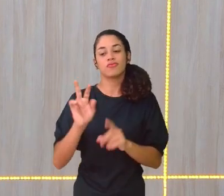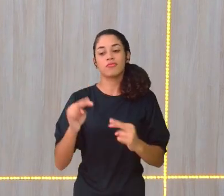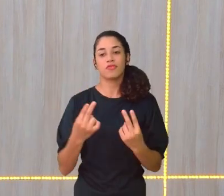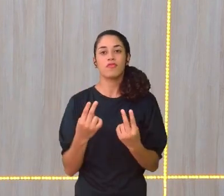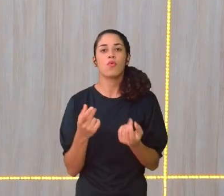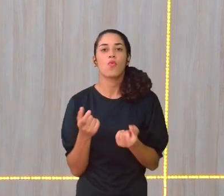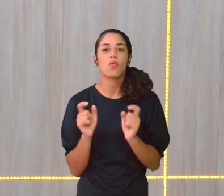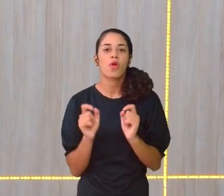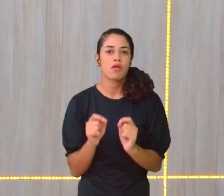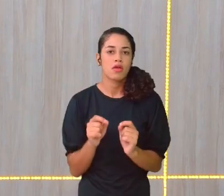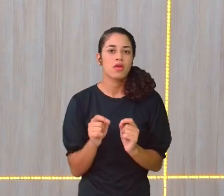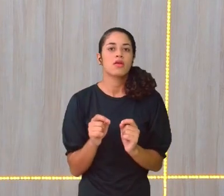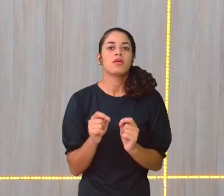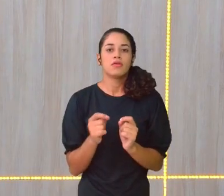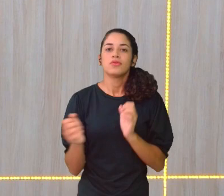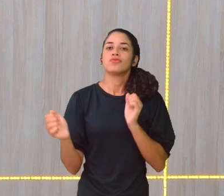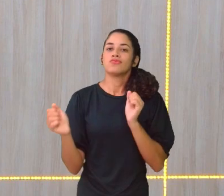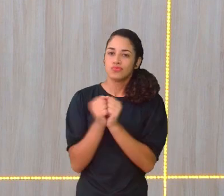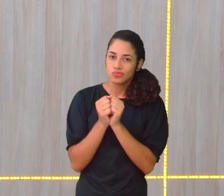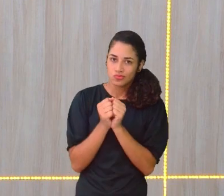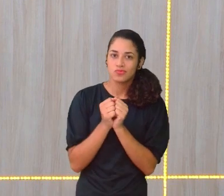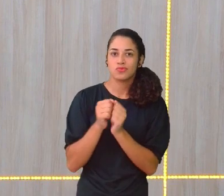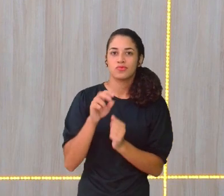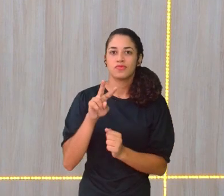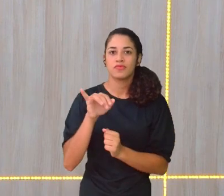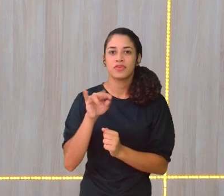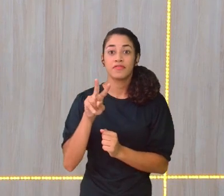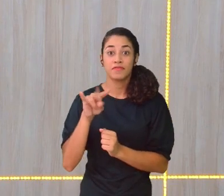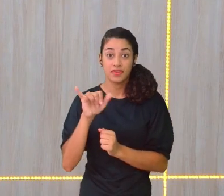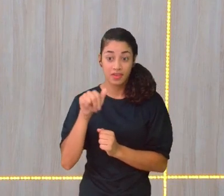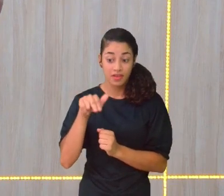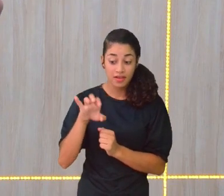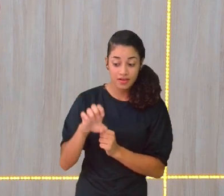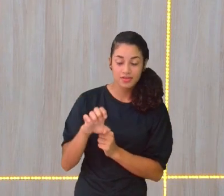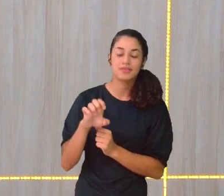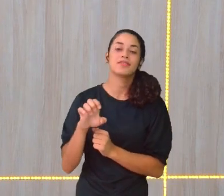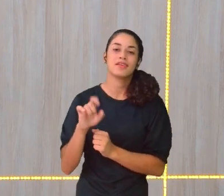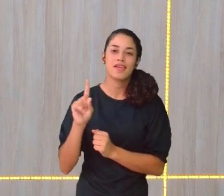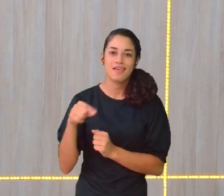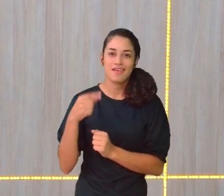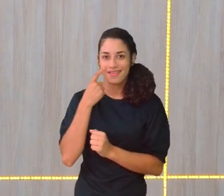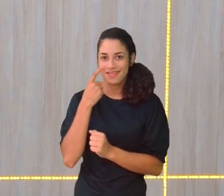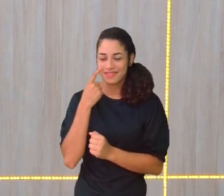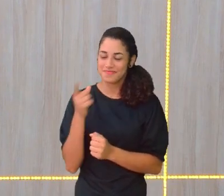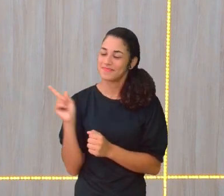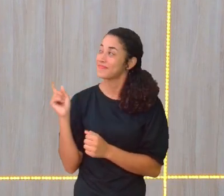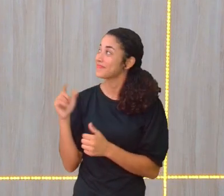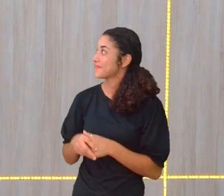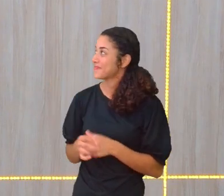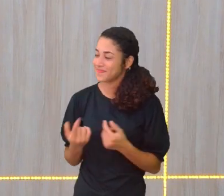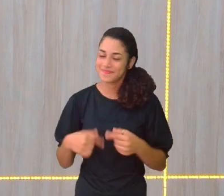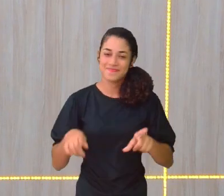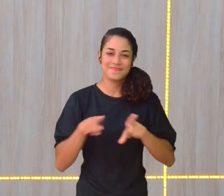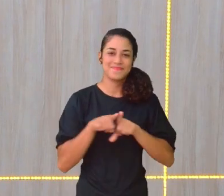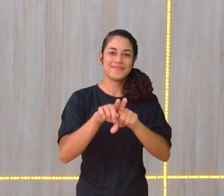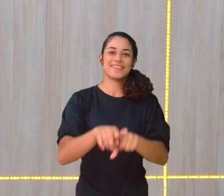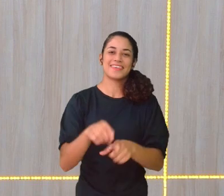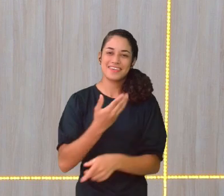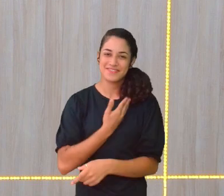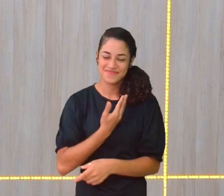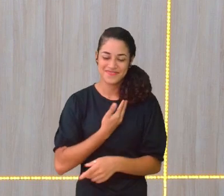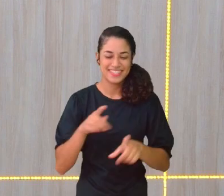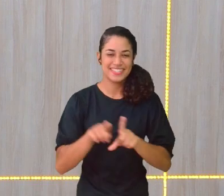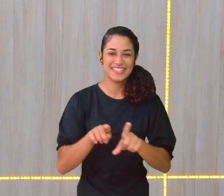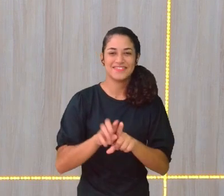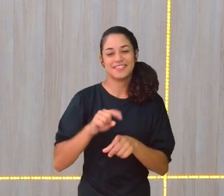e continuarão me vendo com Viviane Santos, que é a minha parceira também de trabalho, amiga,